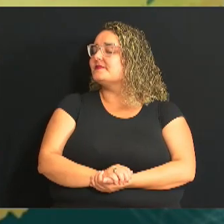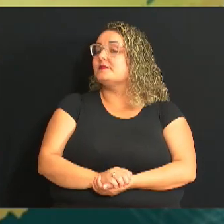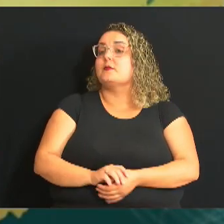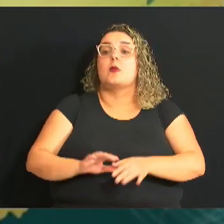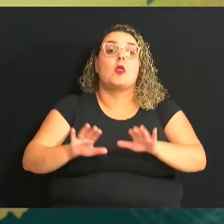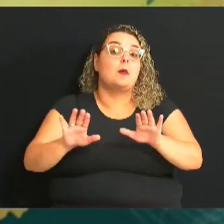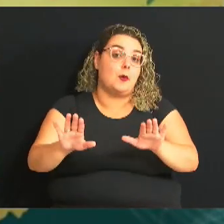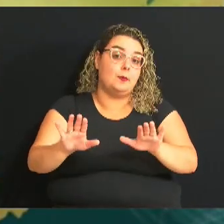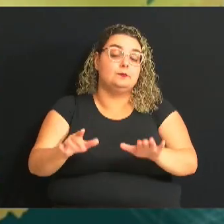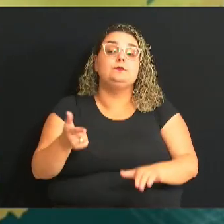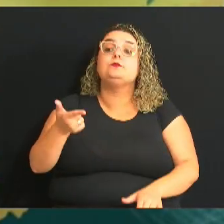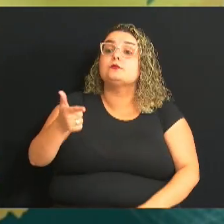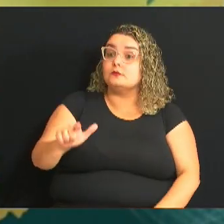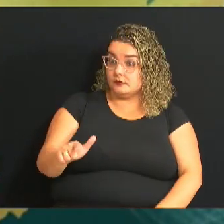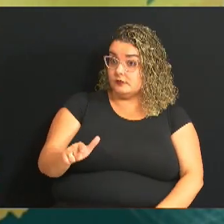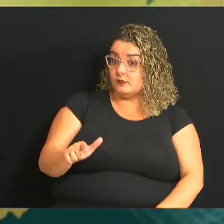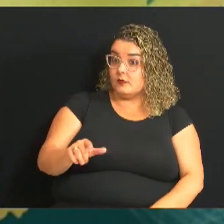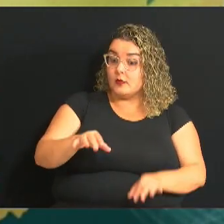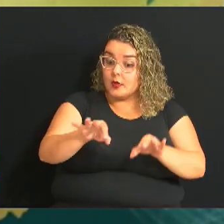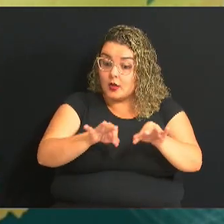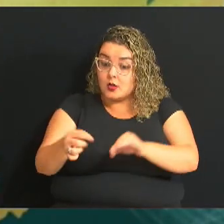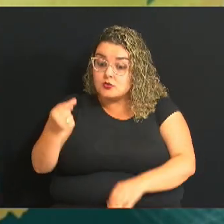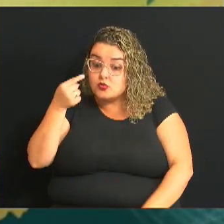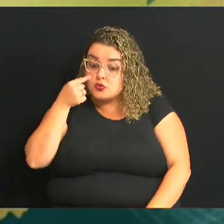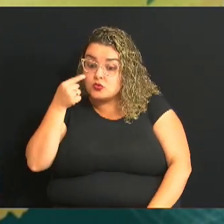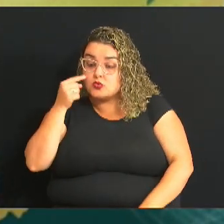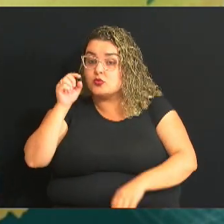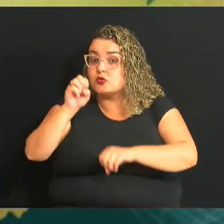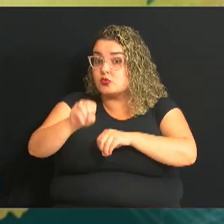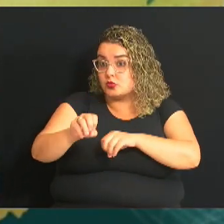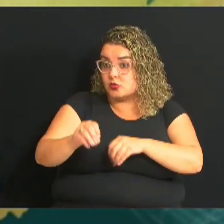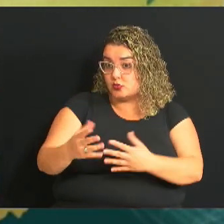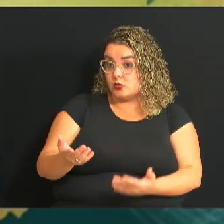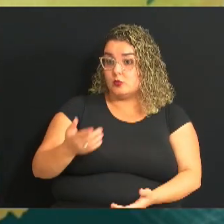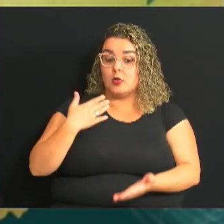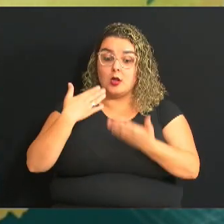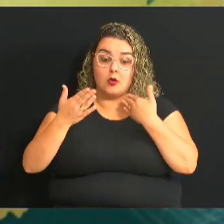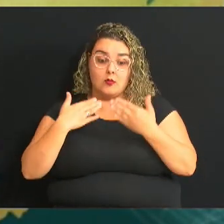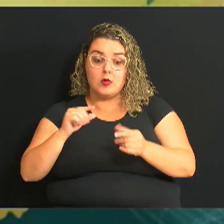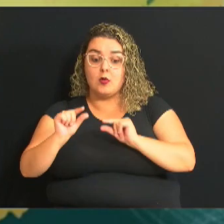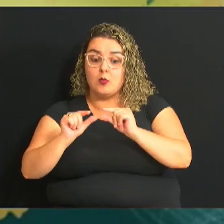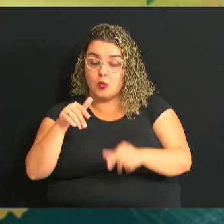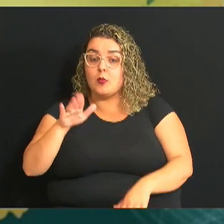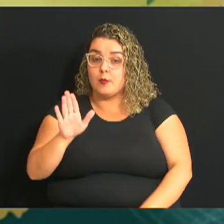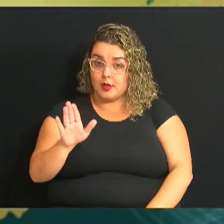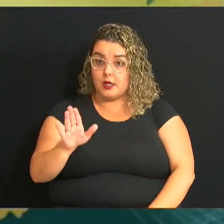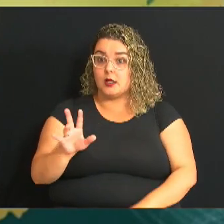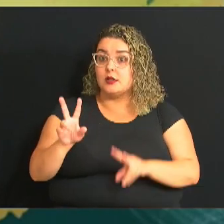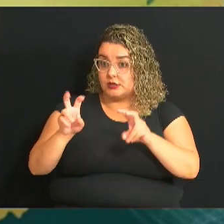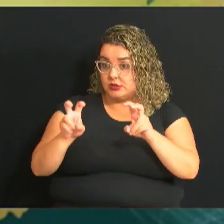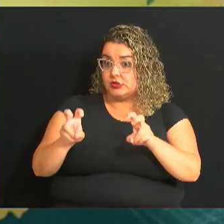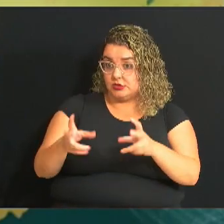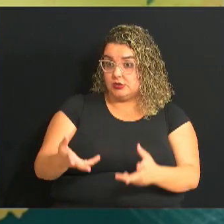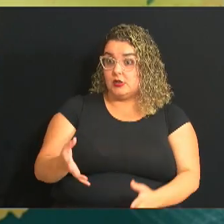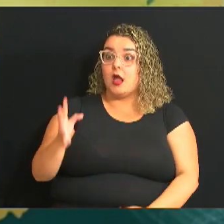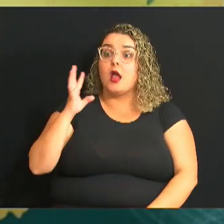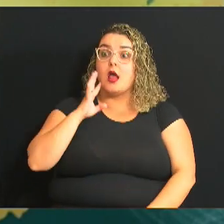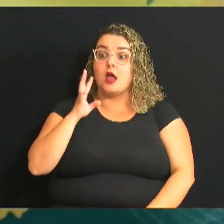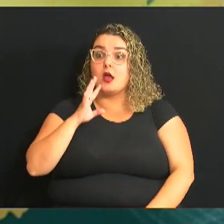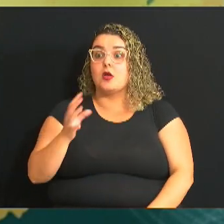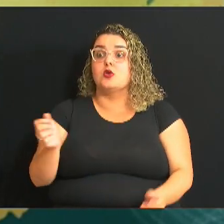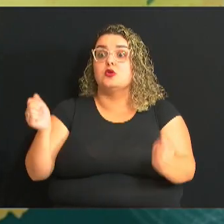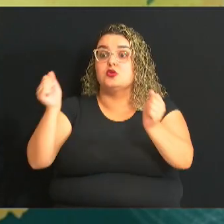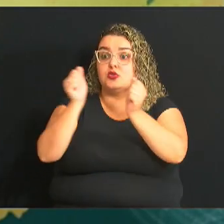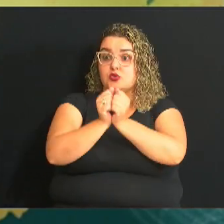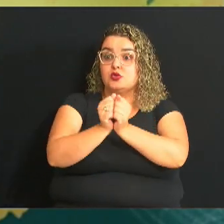Bom, e dando sequência aqui no quadro de Olho na Educação, para a gente falar um pouco mais a respeito deste assunto super bacana. Estou aqui com